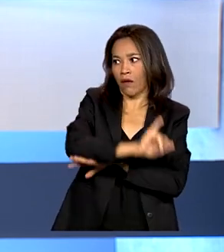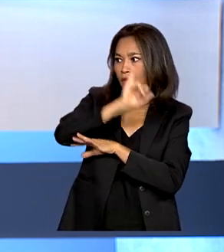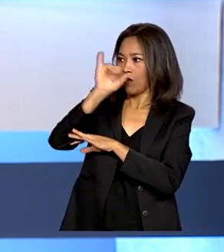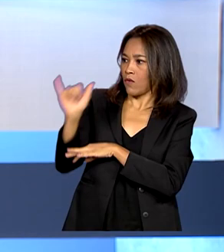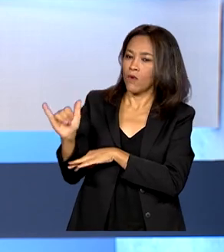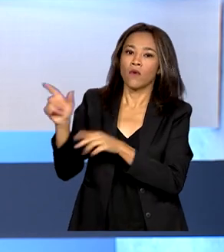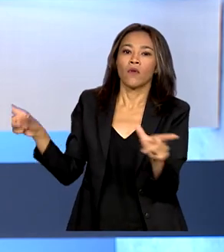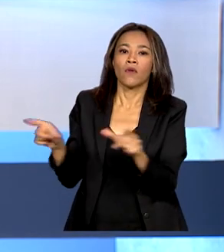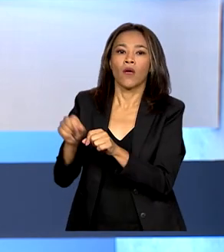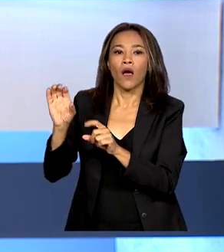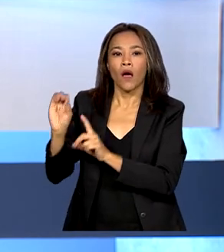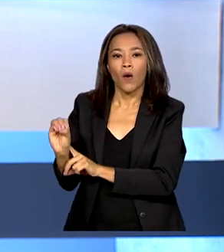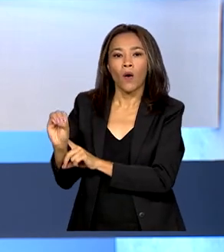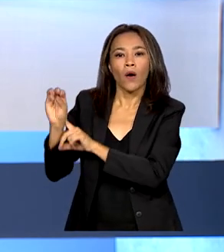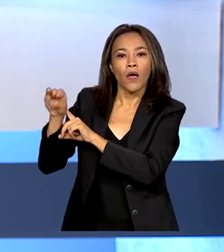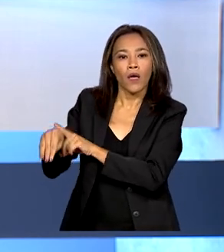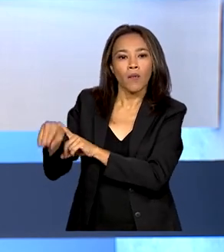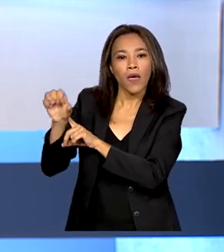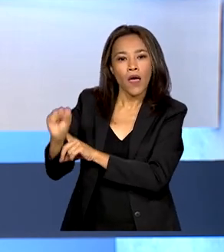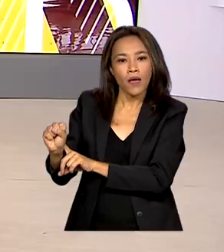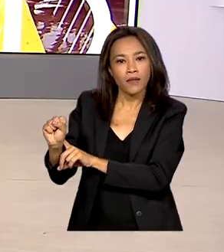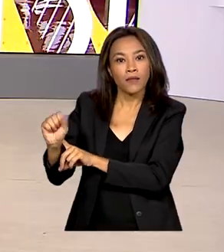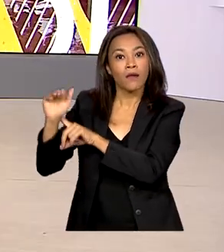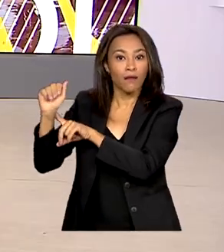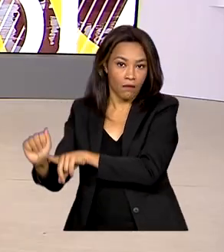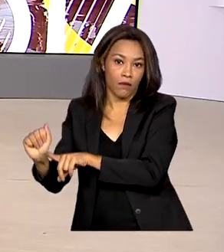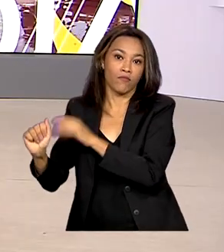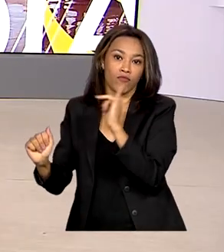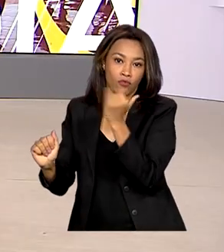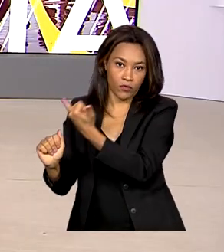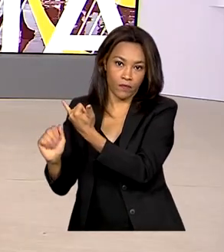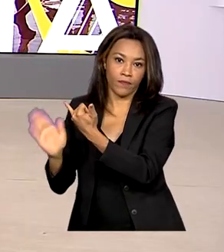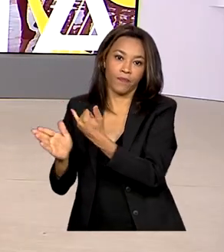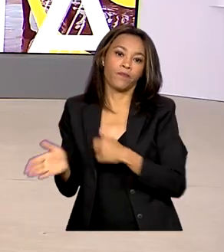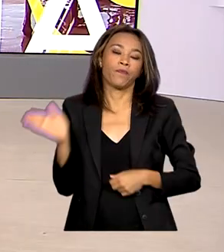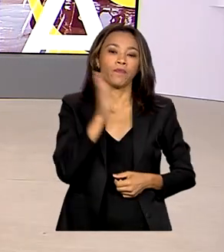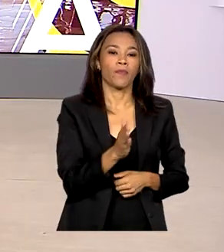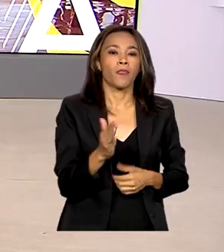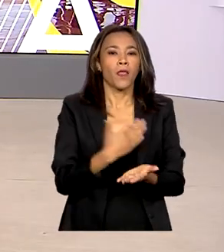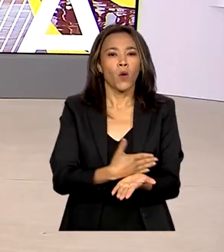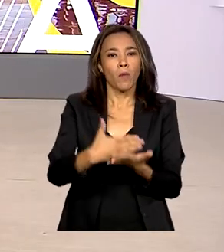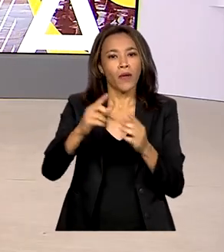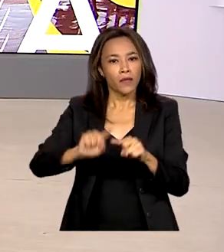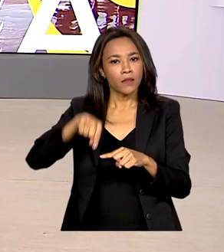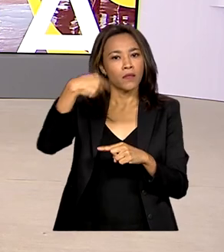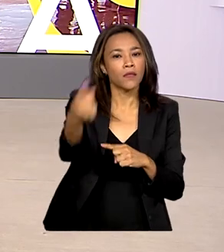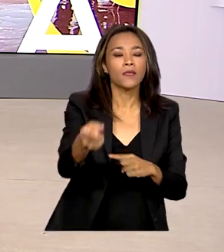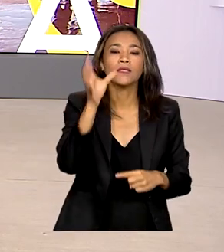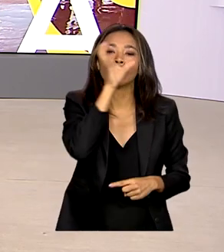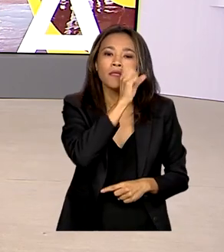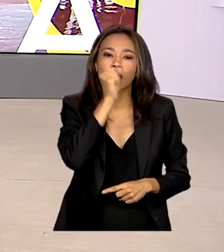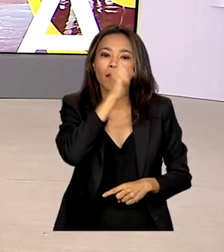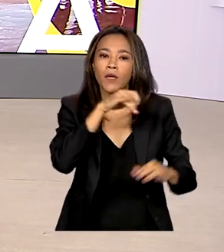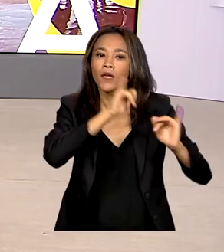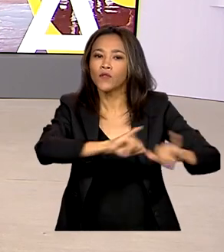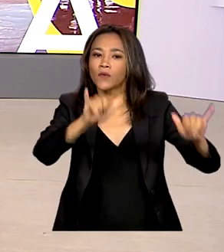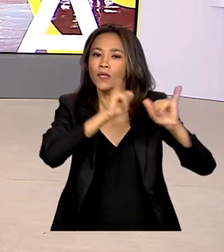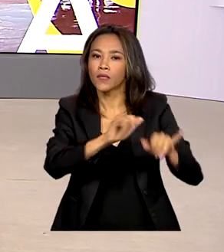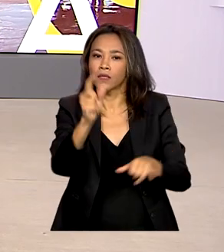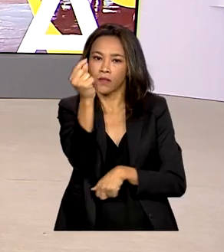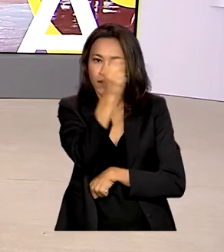Organização Mundial da Saúde Animal. Começa no próximo sábado a campanha de vacinação contra